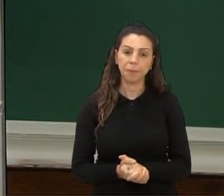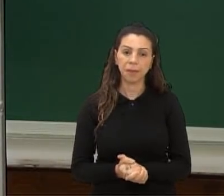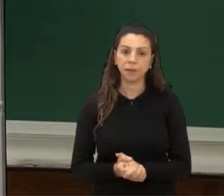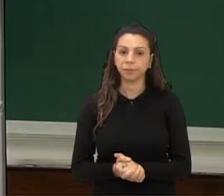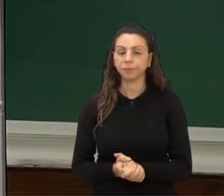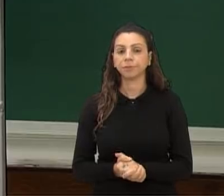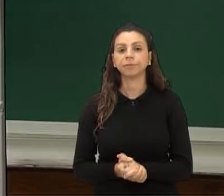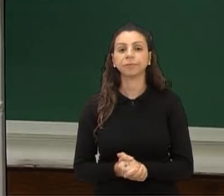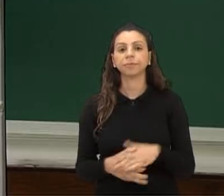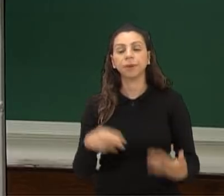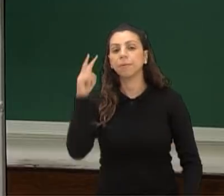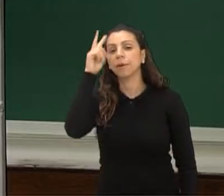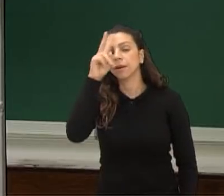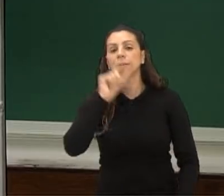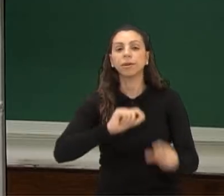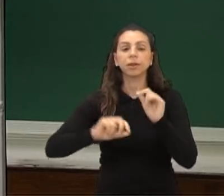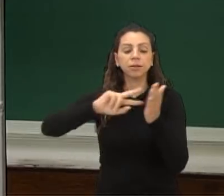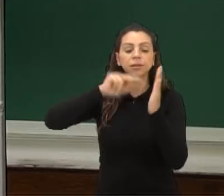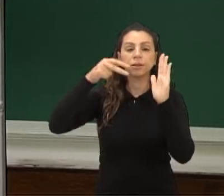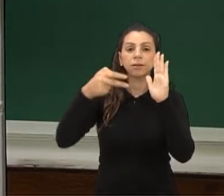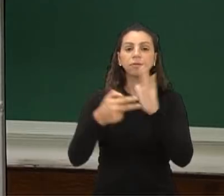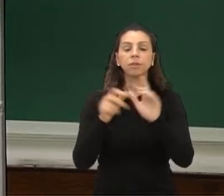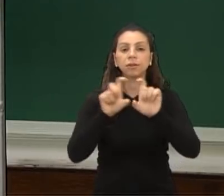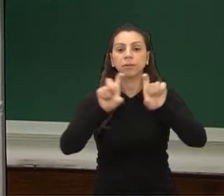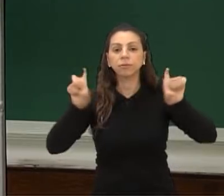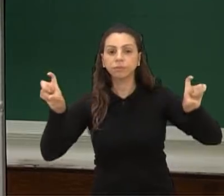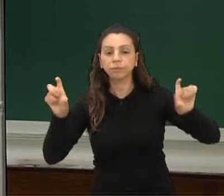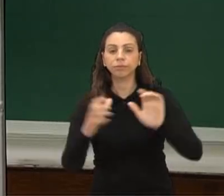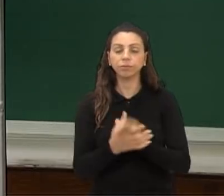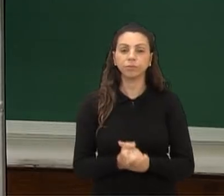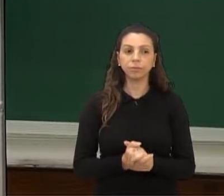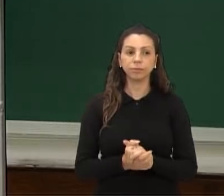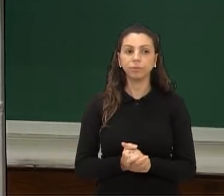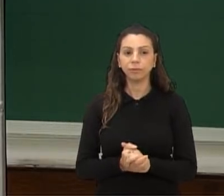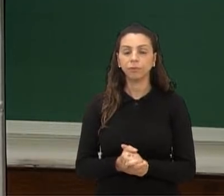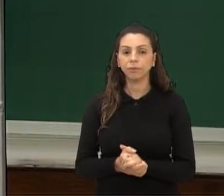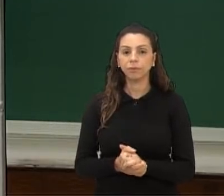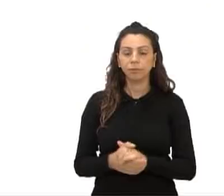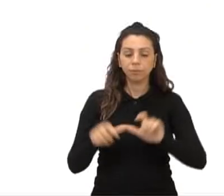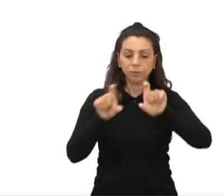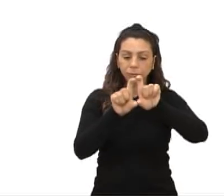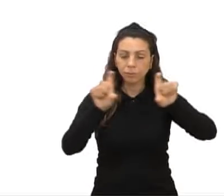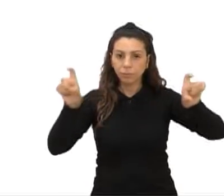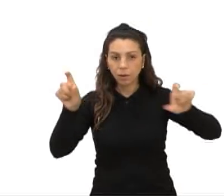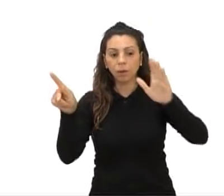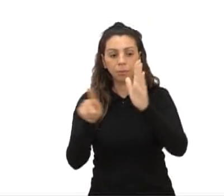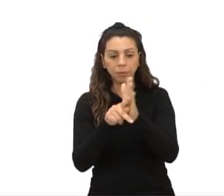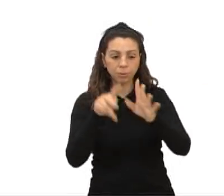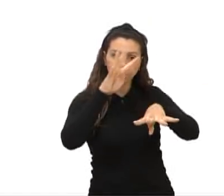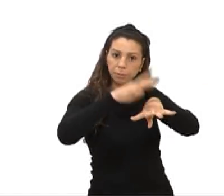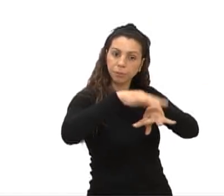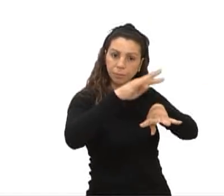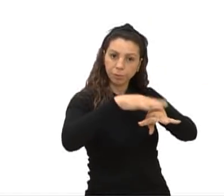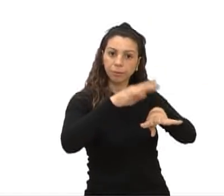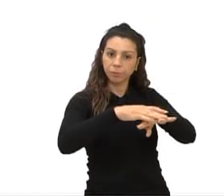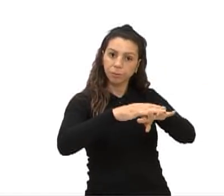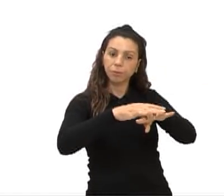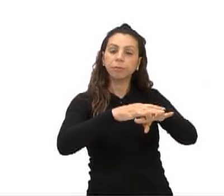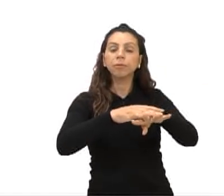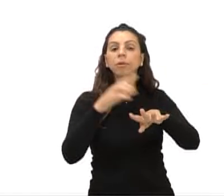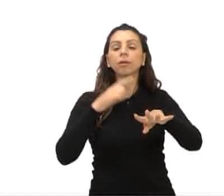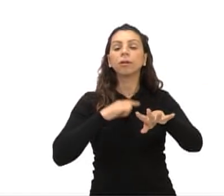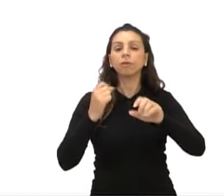para a gente lembrar, o que é uma equação? Uma equação, ela é uma sentença matemática que ela vai